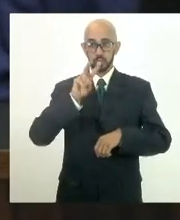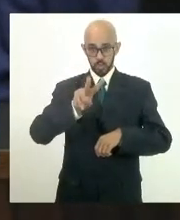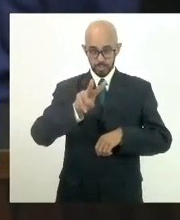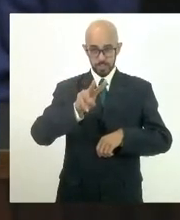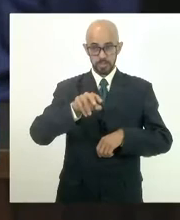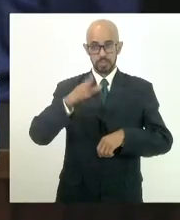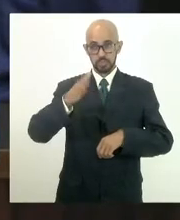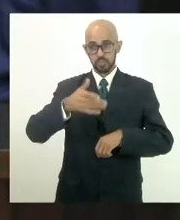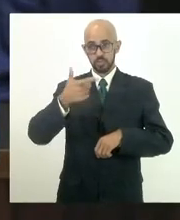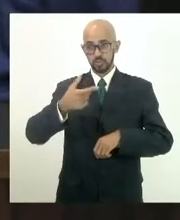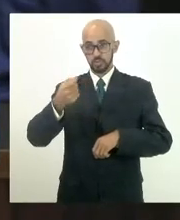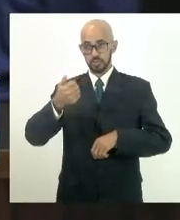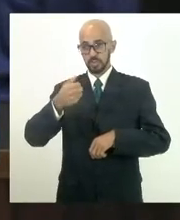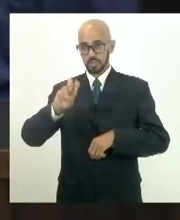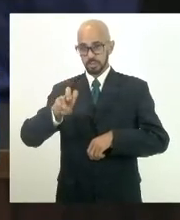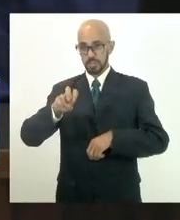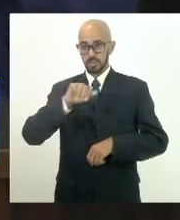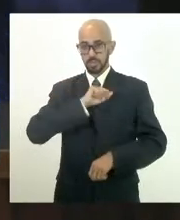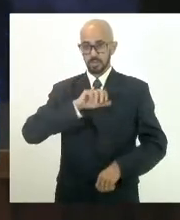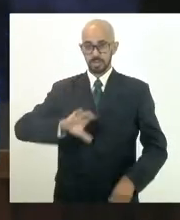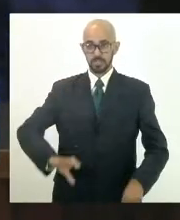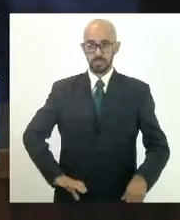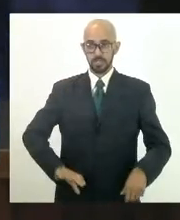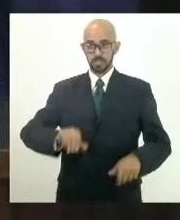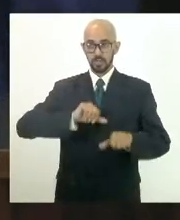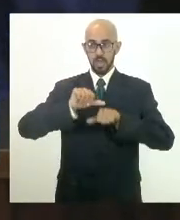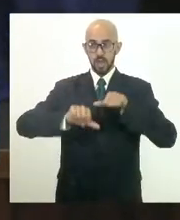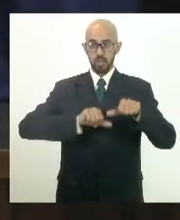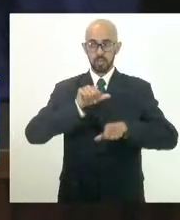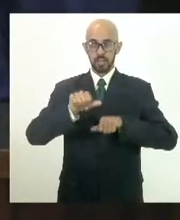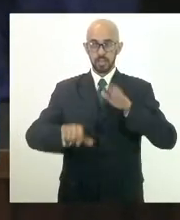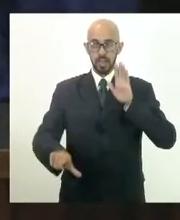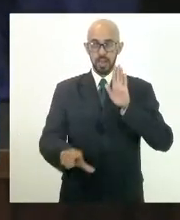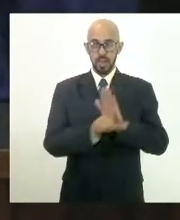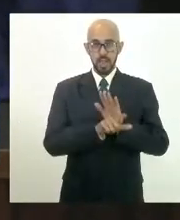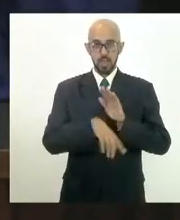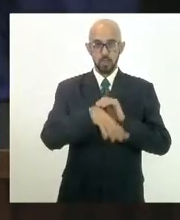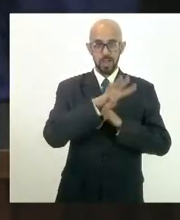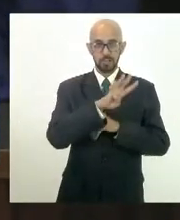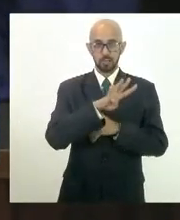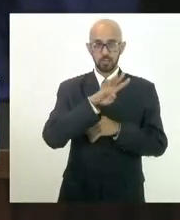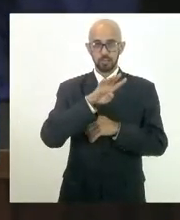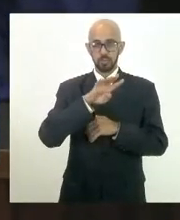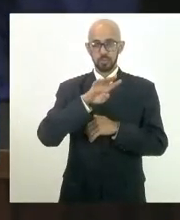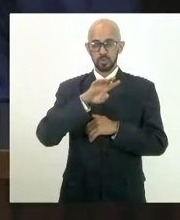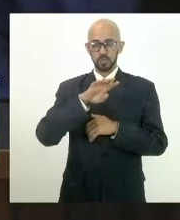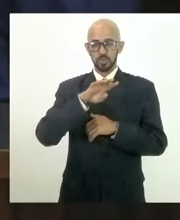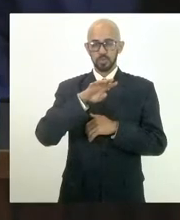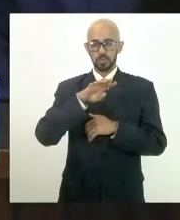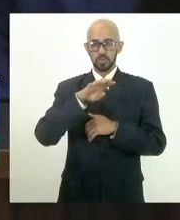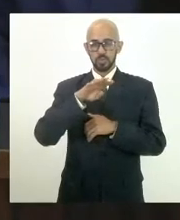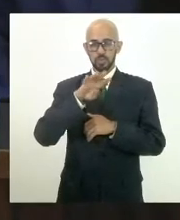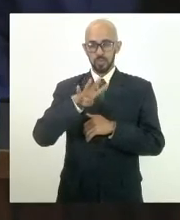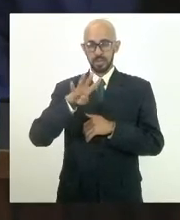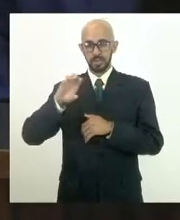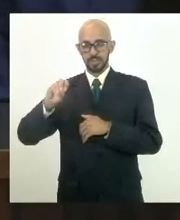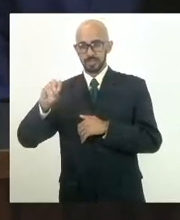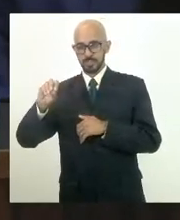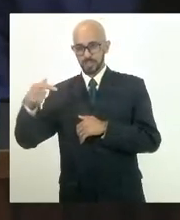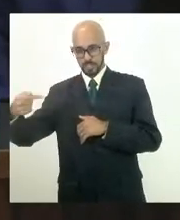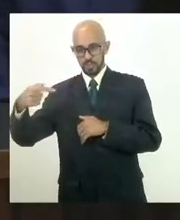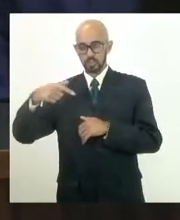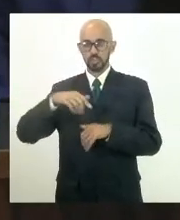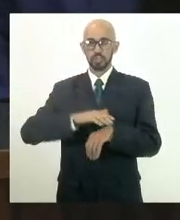Siciliano, que altera a lei estadual 4.247, de 16 de dezembro de 2003, que dispõe sobre a